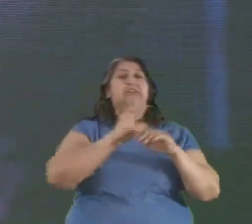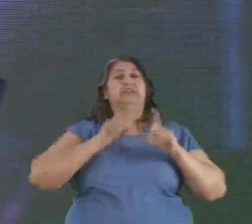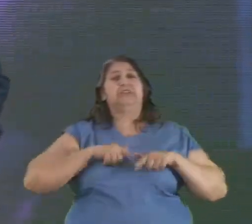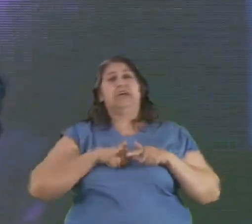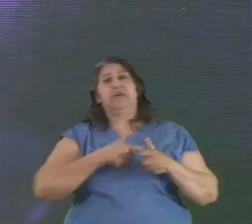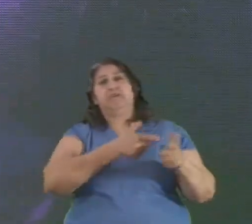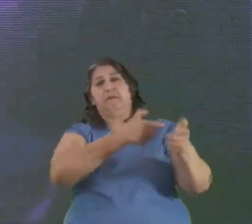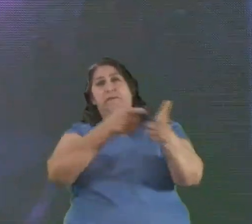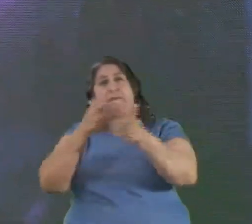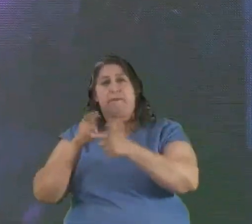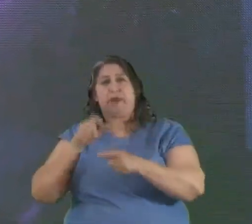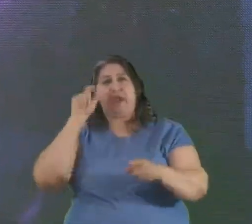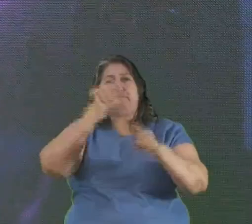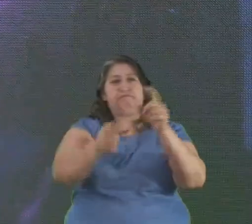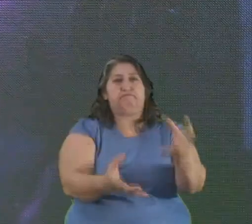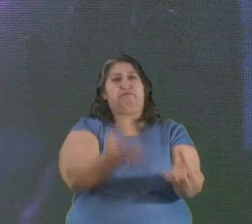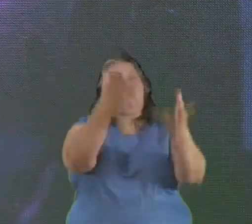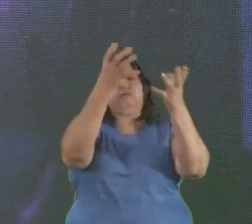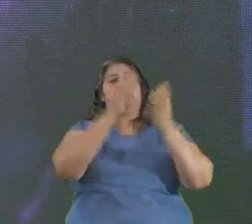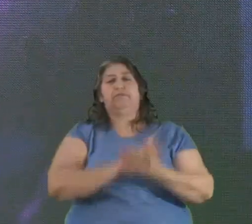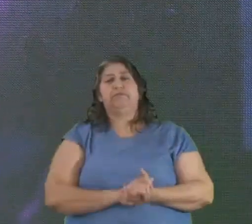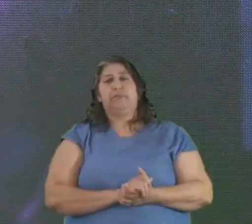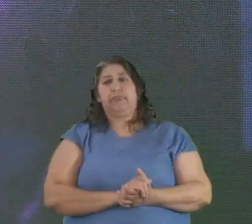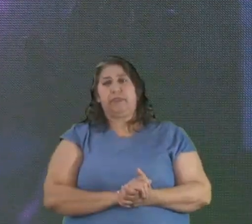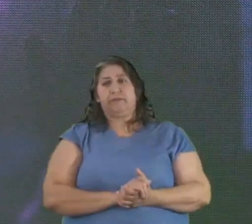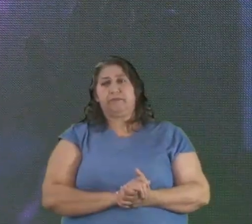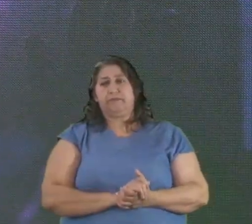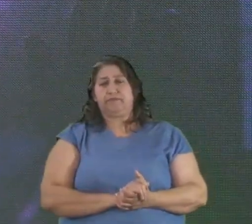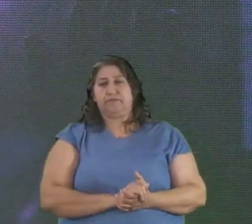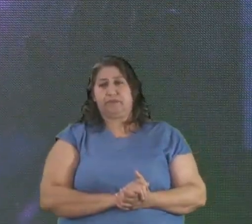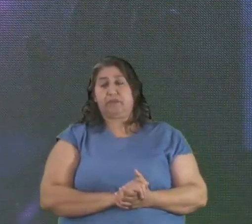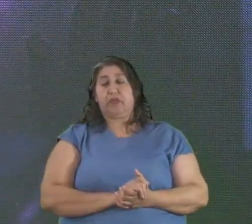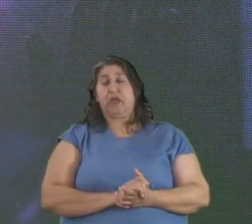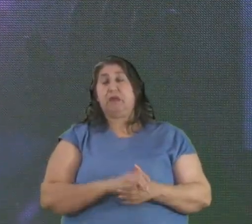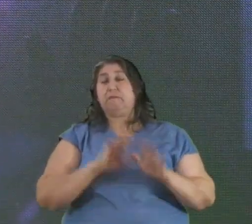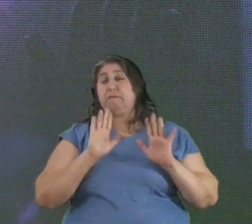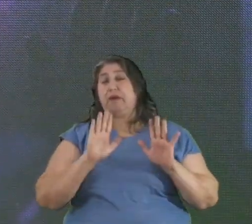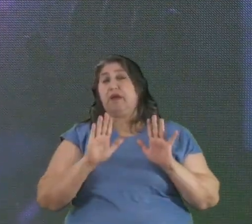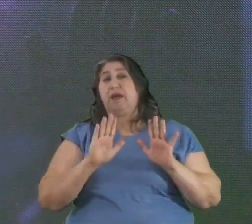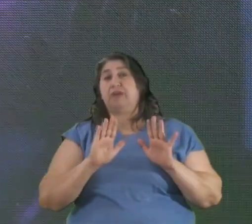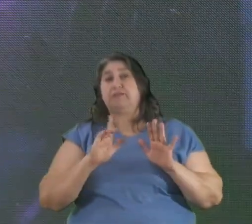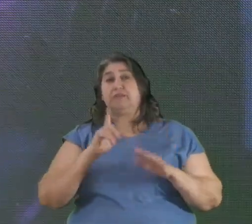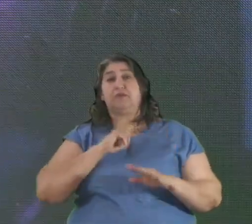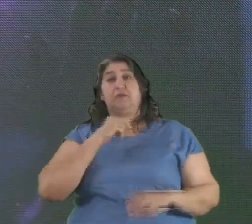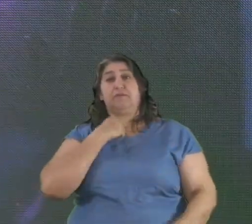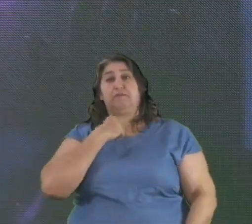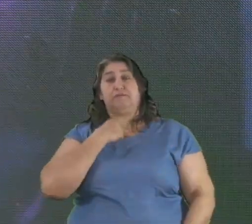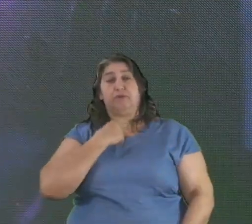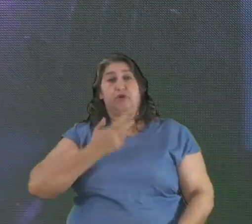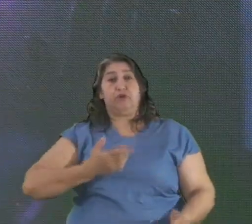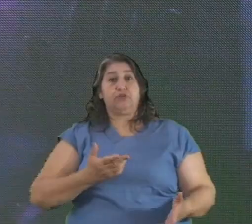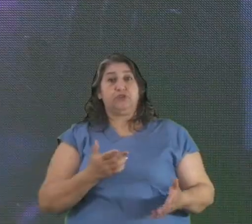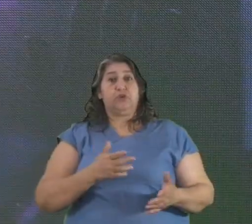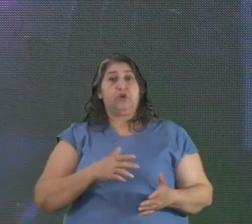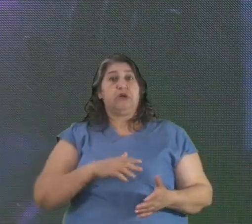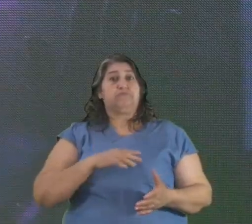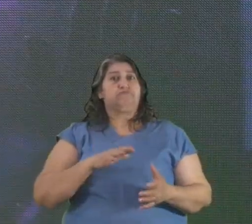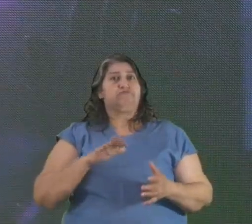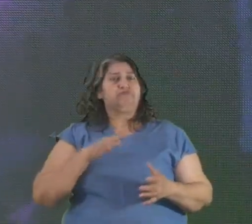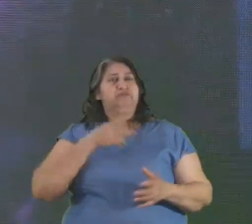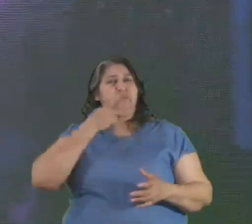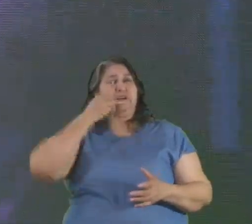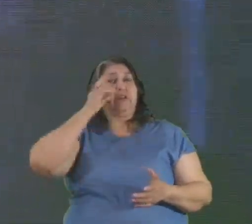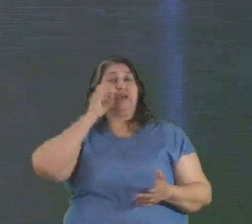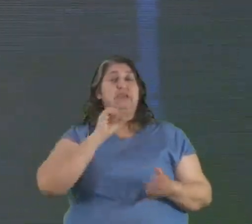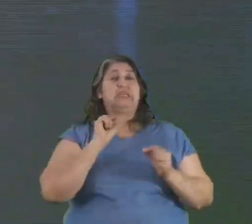Bíblia, isso aqui eu não posso garantir categoricamente, porque eu não sou de uma linha escatológica que